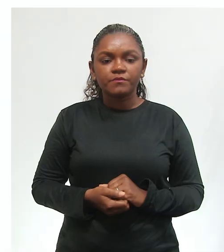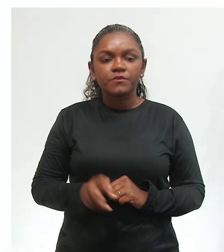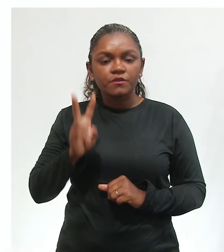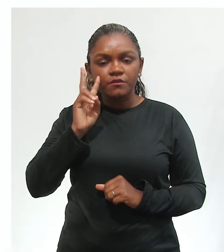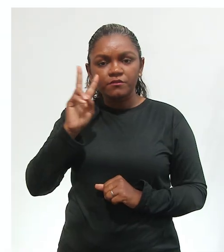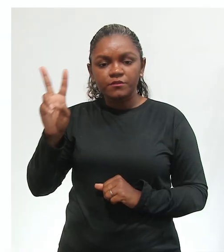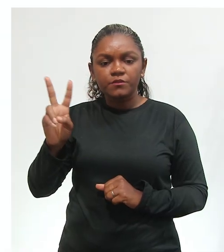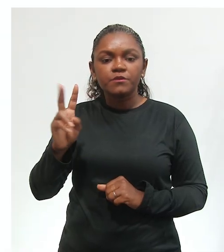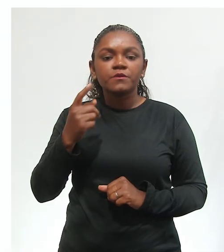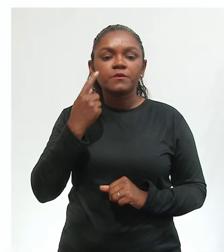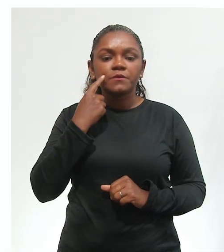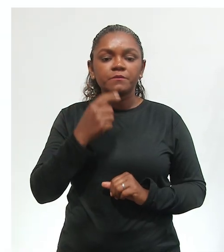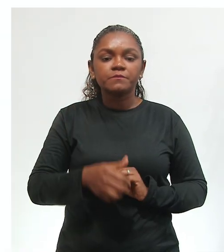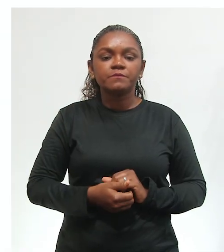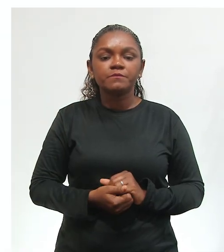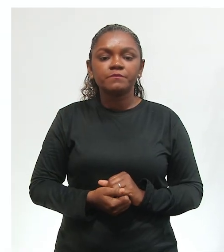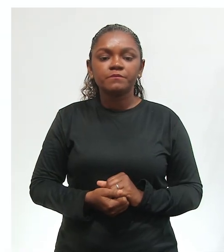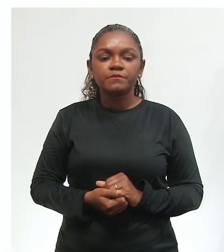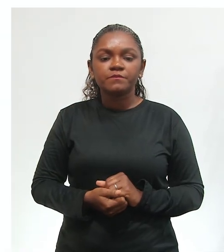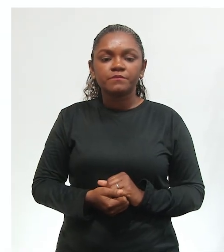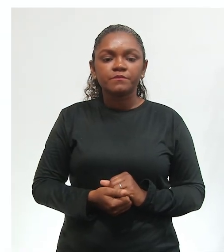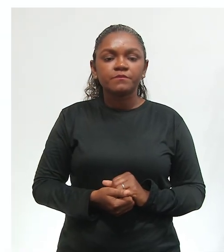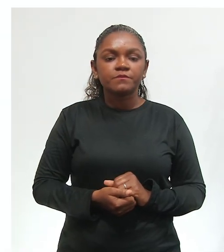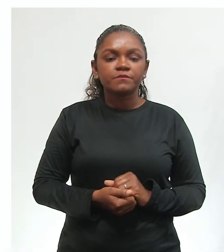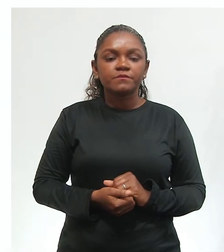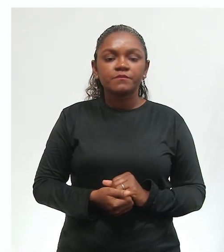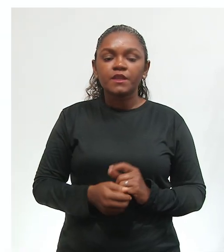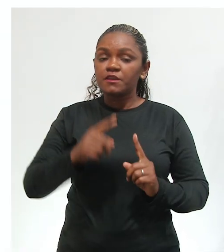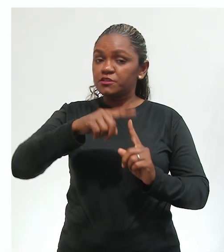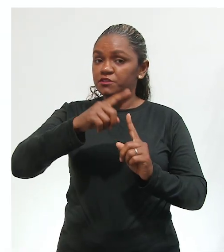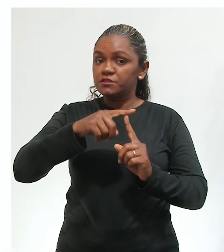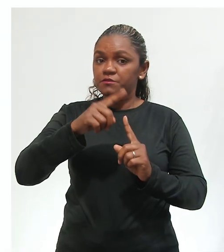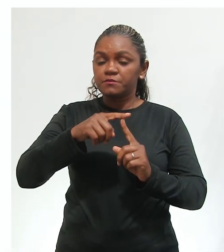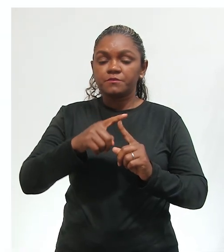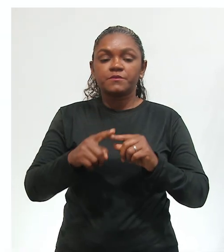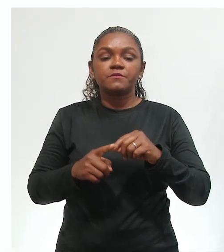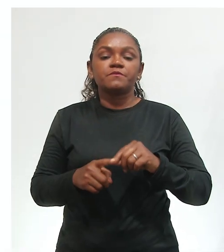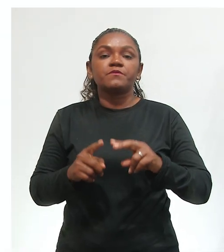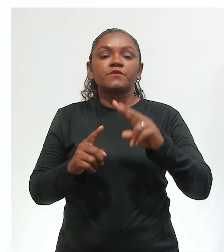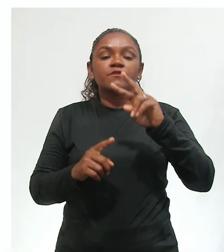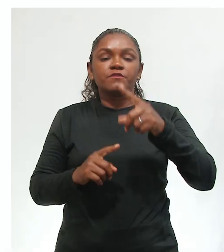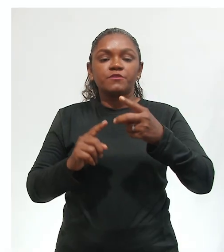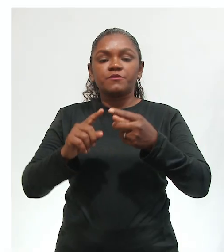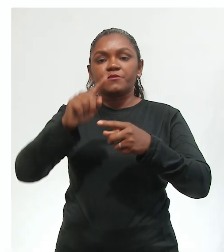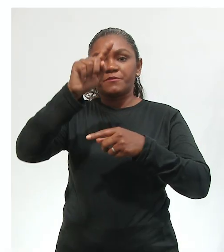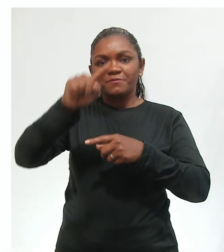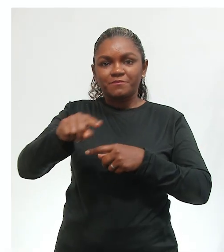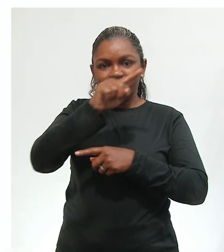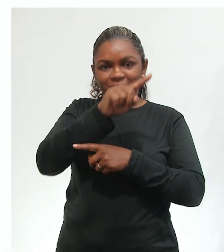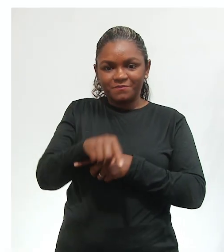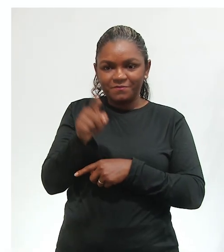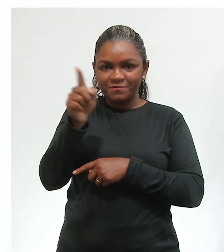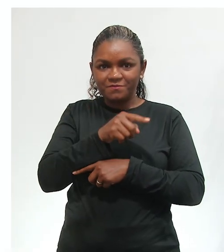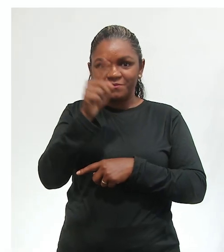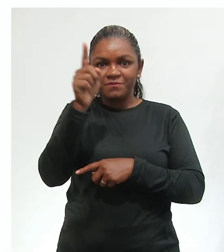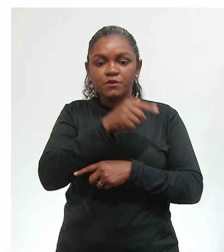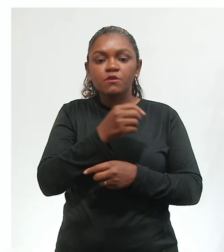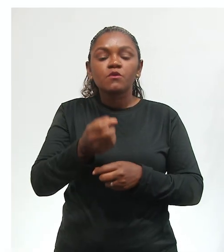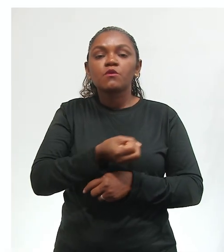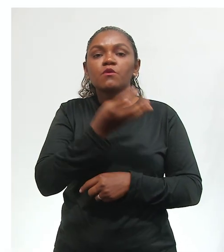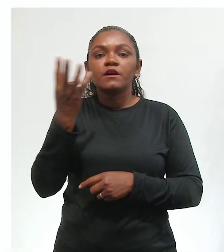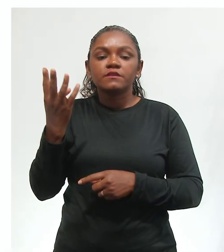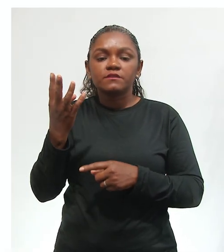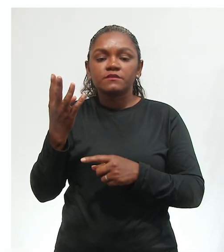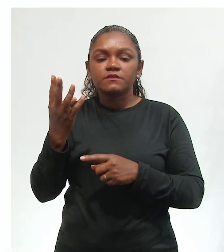aqui, as retas se cruzam uma vez, 2 vezes. Então, elas se cruzaram 2 vezes.